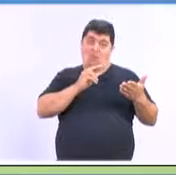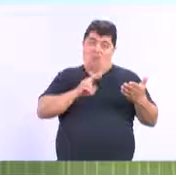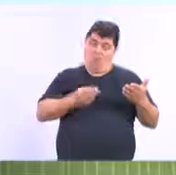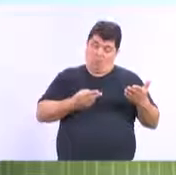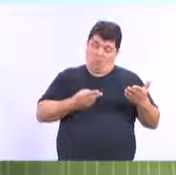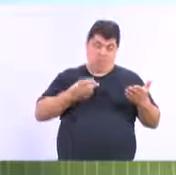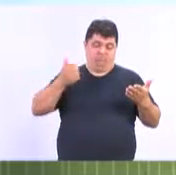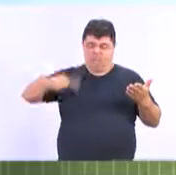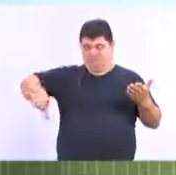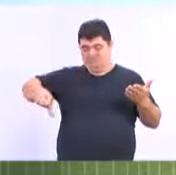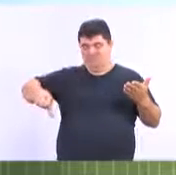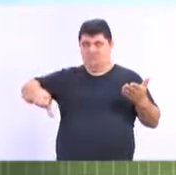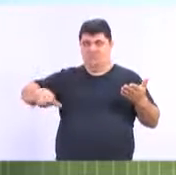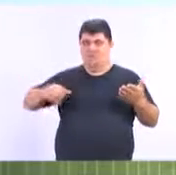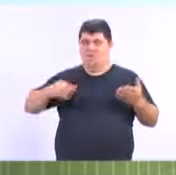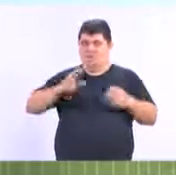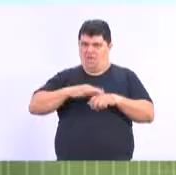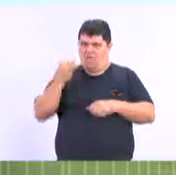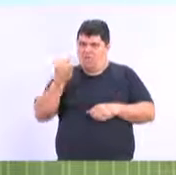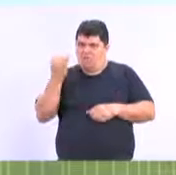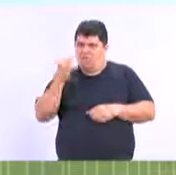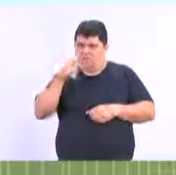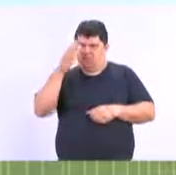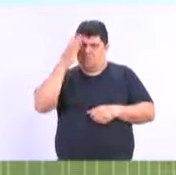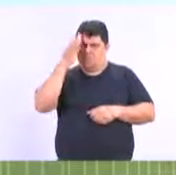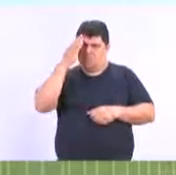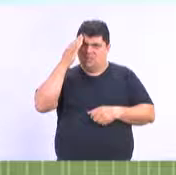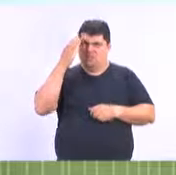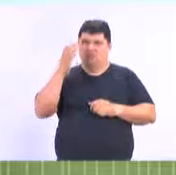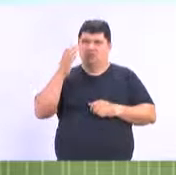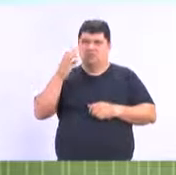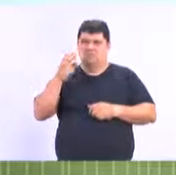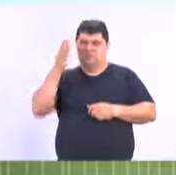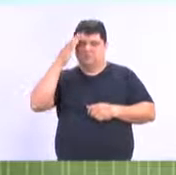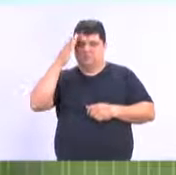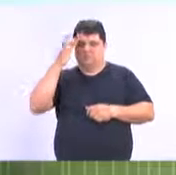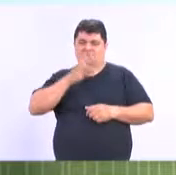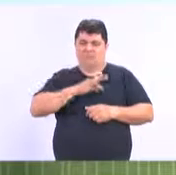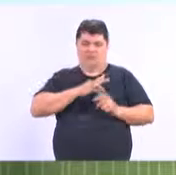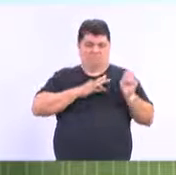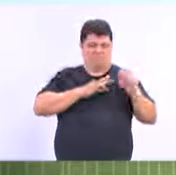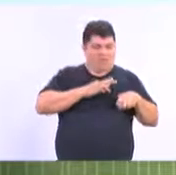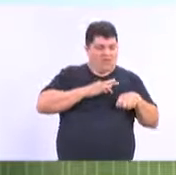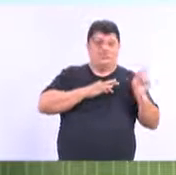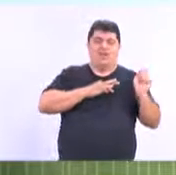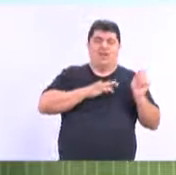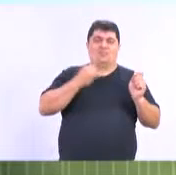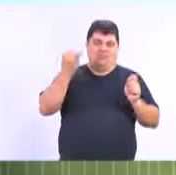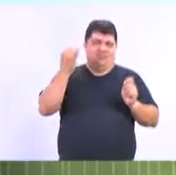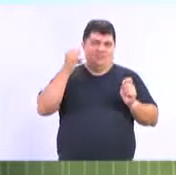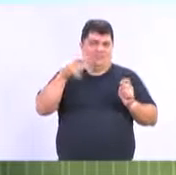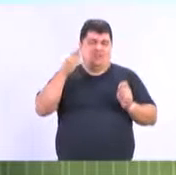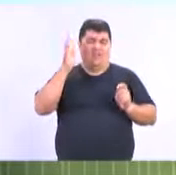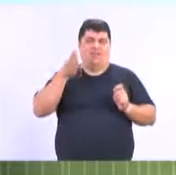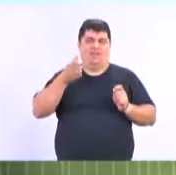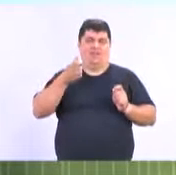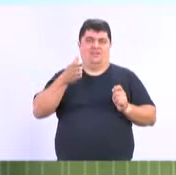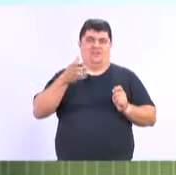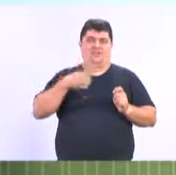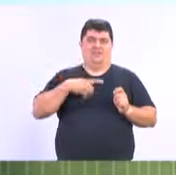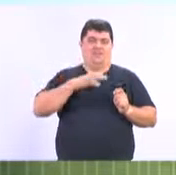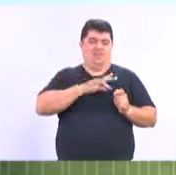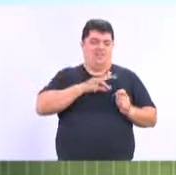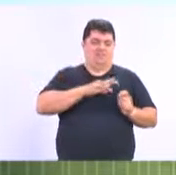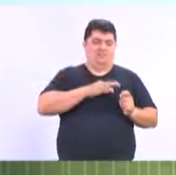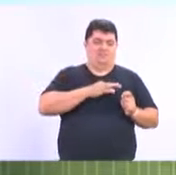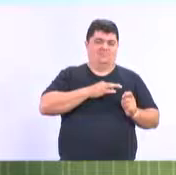saber se a empresa teve lucro ou prejuízo? Quanto é importante para você saber se no final do mês sobra do salário ou falta do salário? Não é? Recebe X,